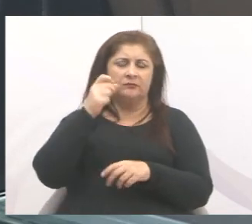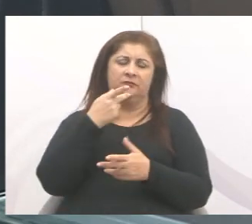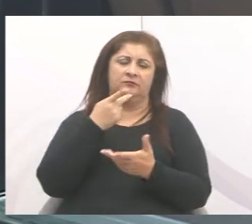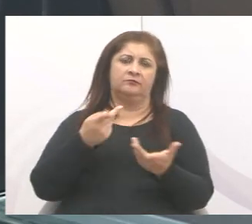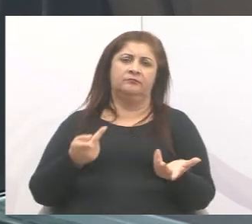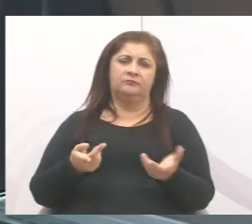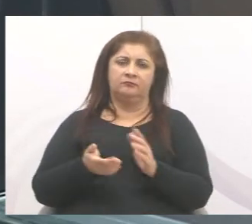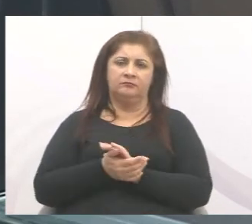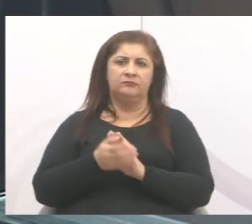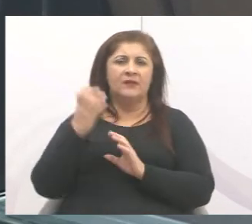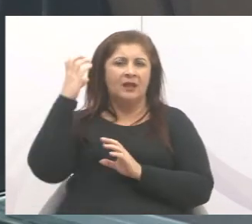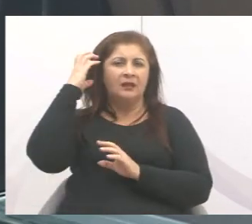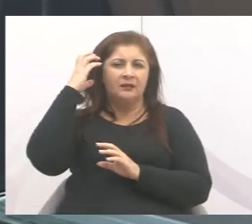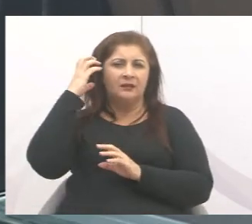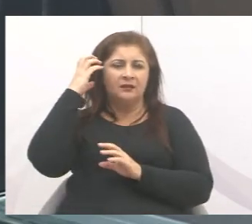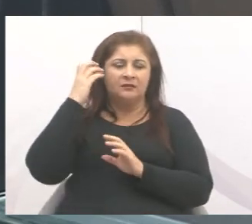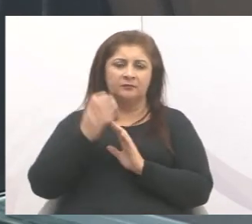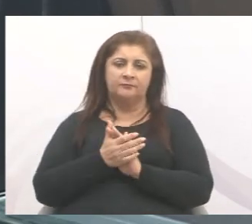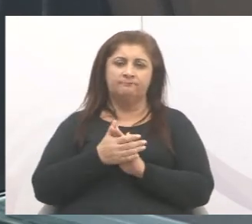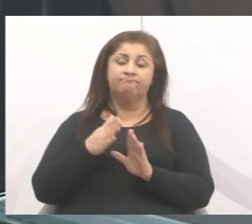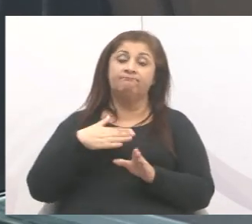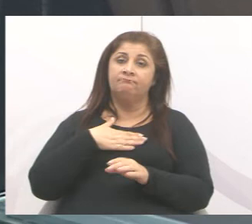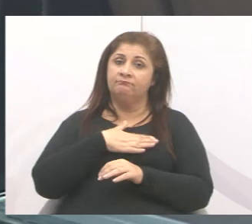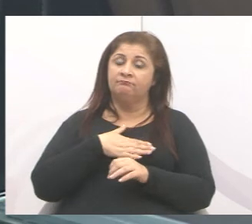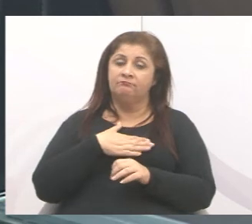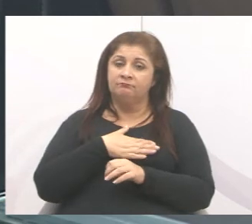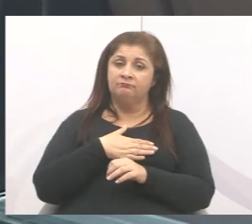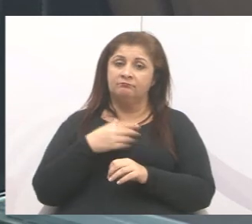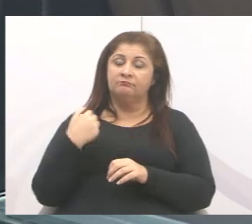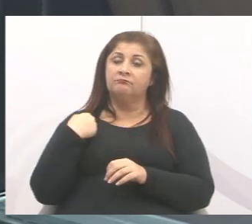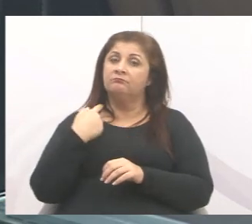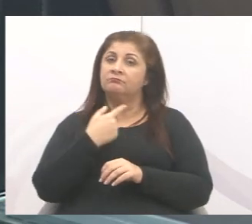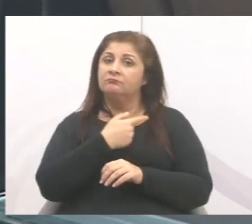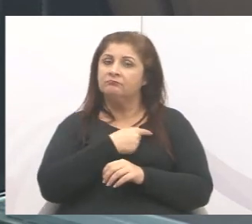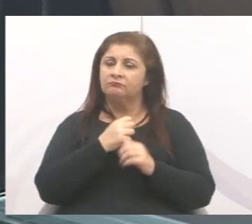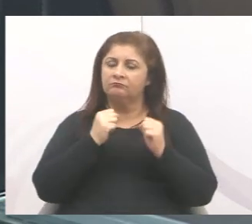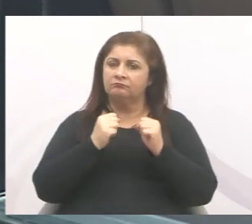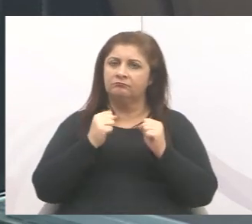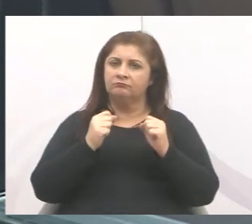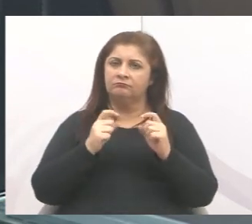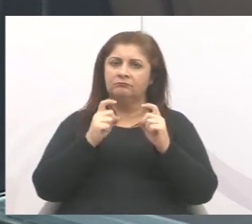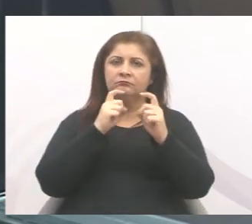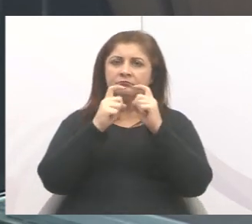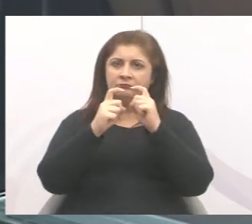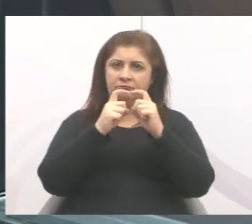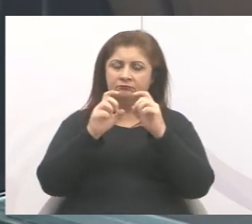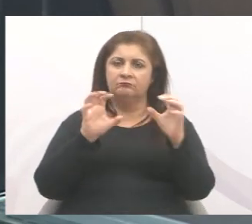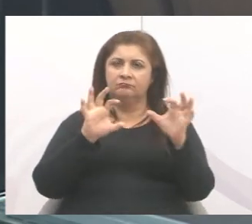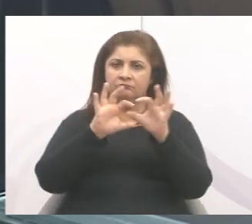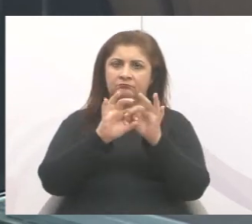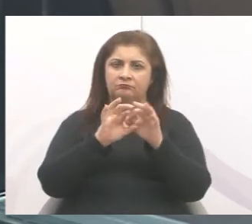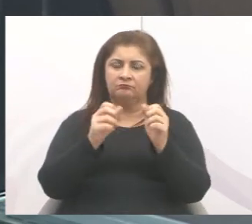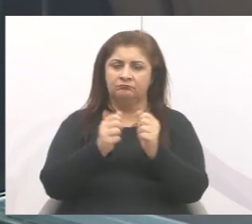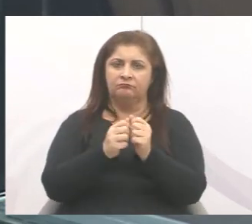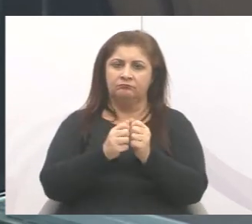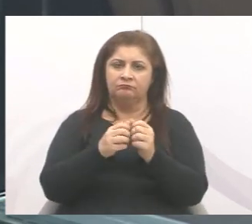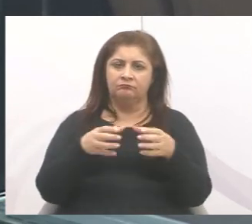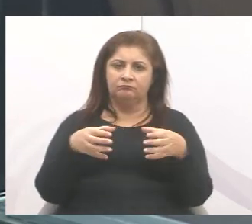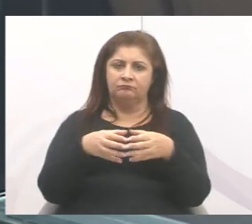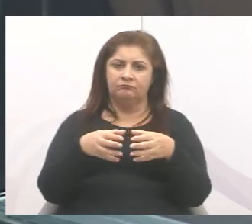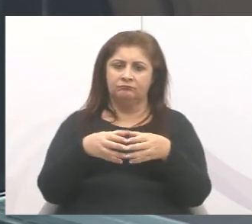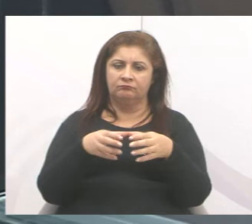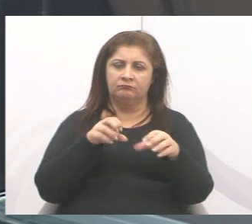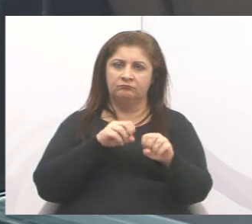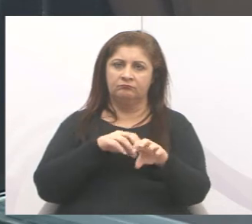posicionou na rádio. Então, eu gostaria que a gente pudesse se reunir, enquanto Comissão da Educação também, né, como eu sou